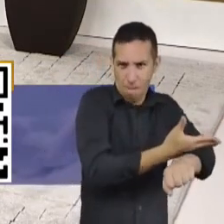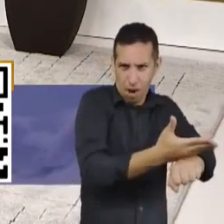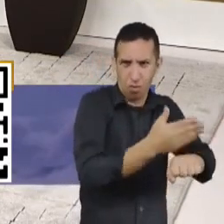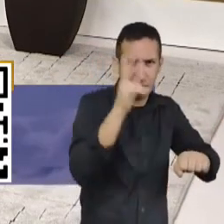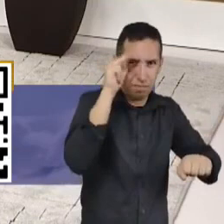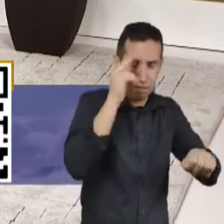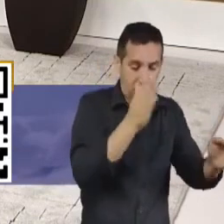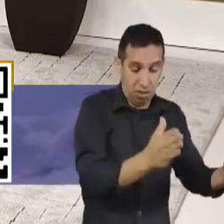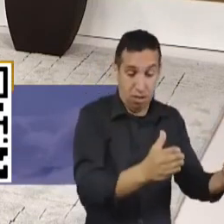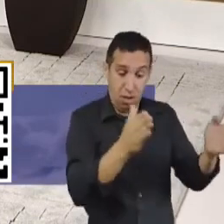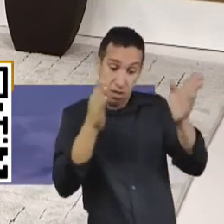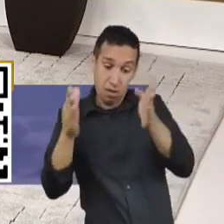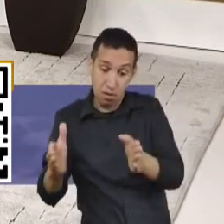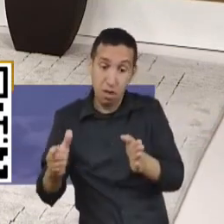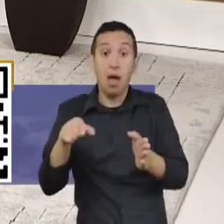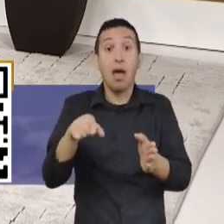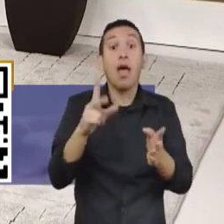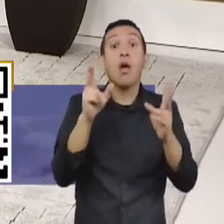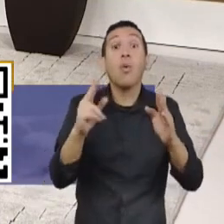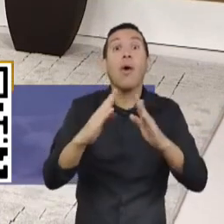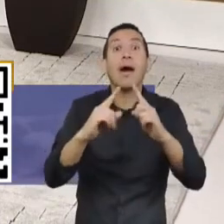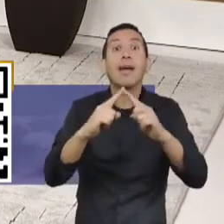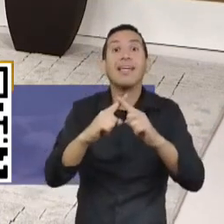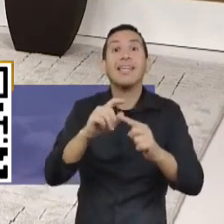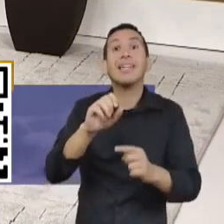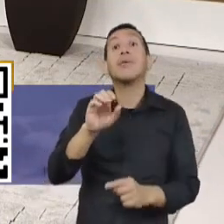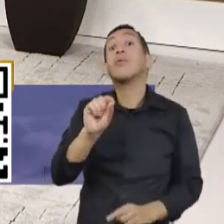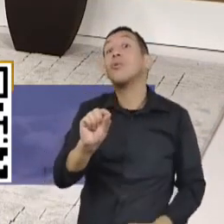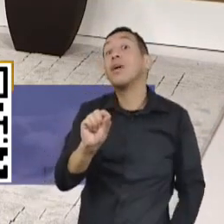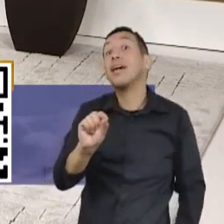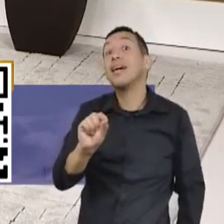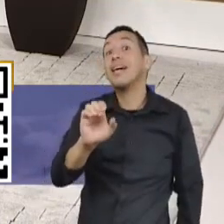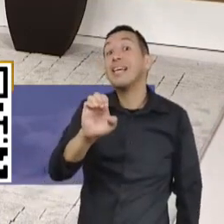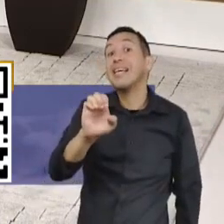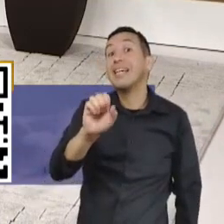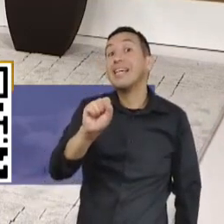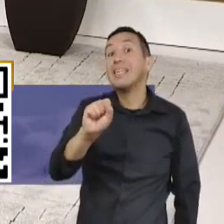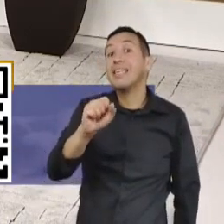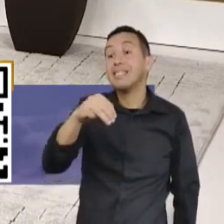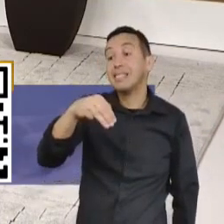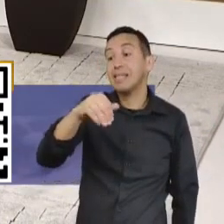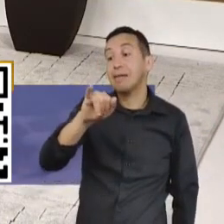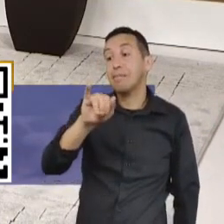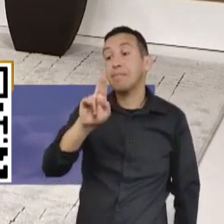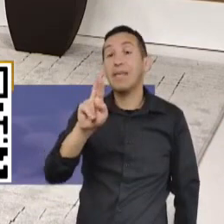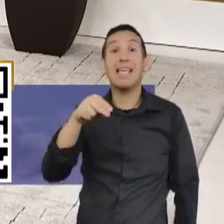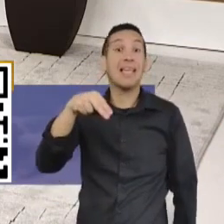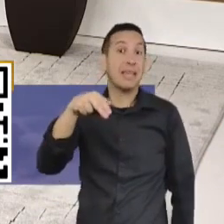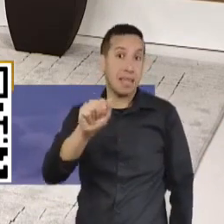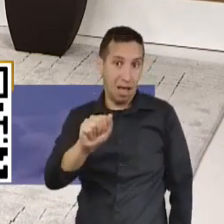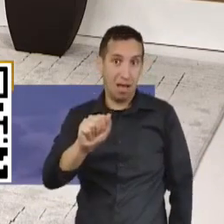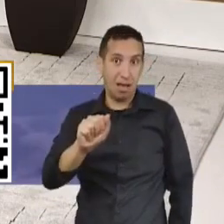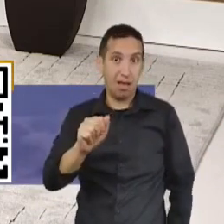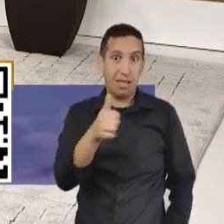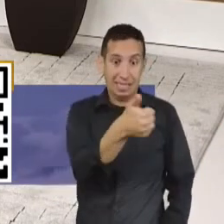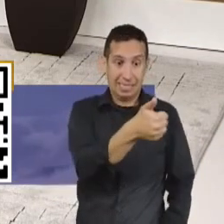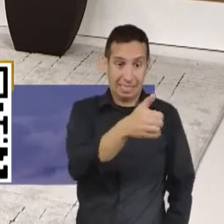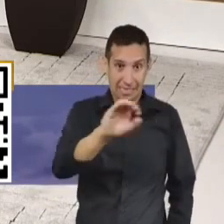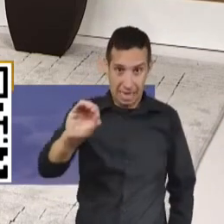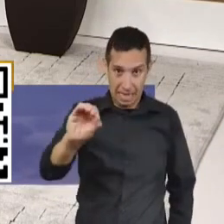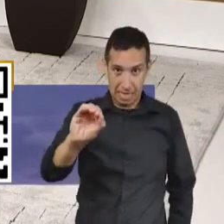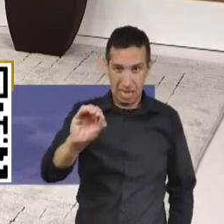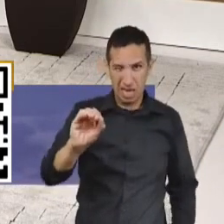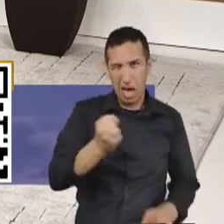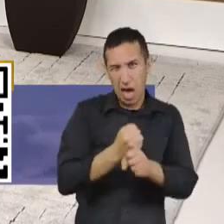que é muito parecido com a Igreja de Esmirna Nesse caso a o segundo selo compreende o período do ano